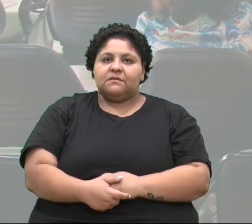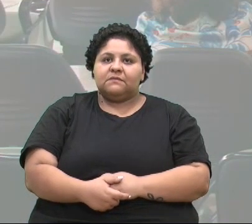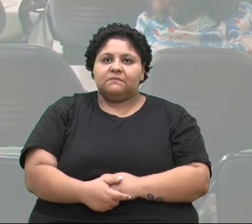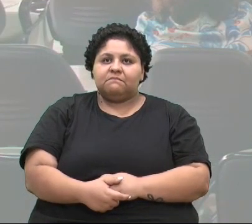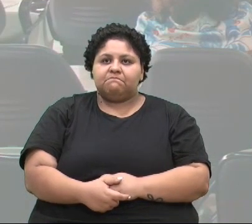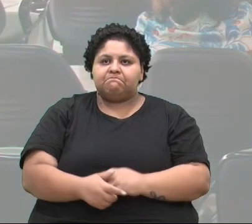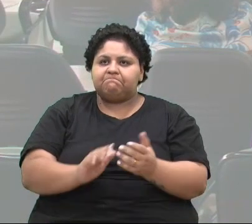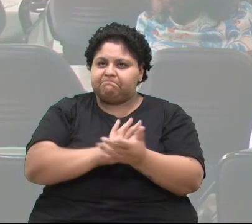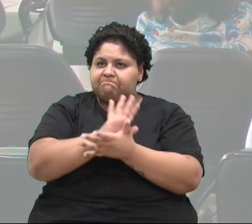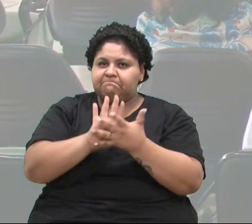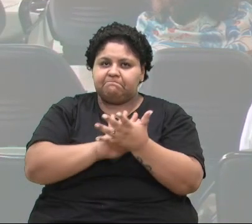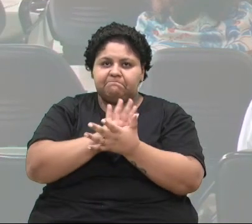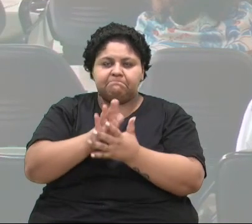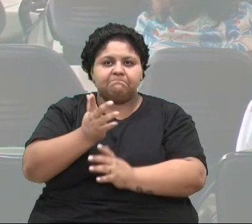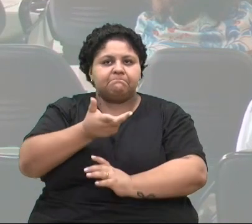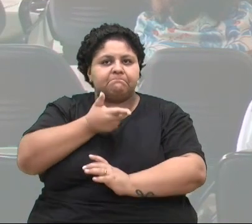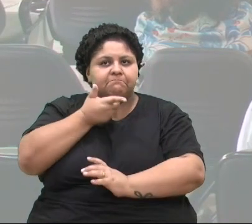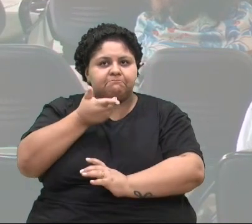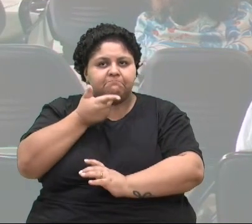Ninguém querendo se manifestar?